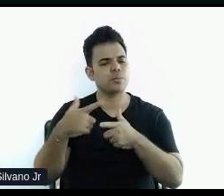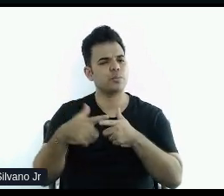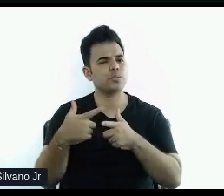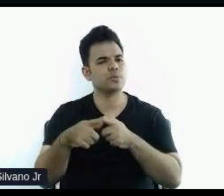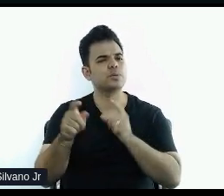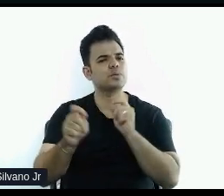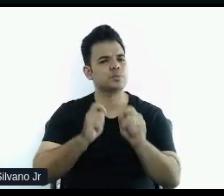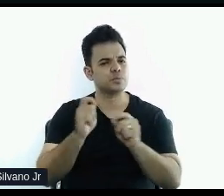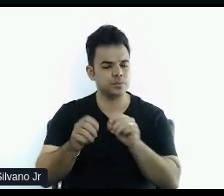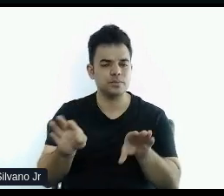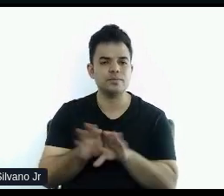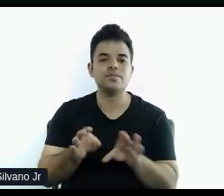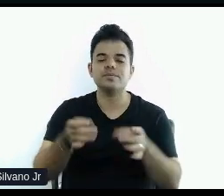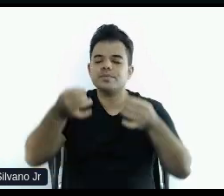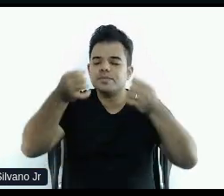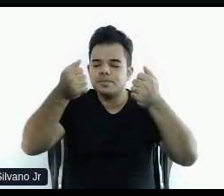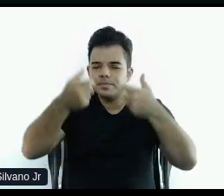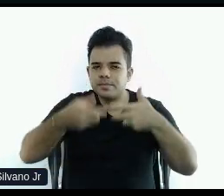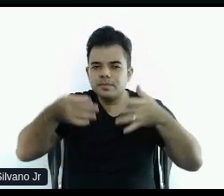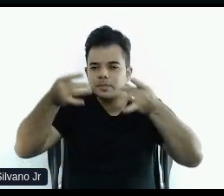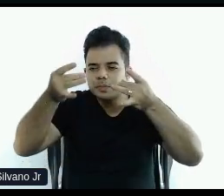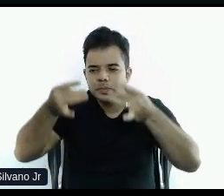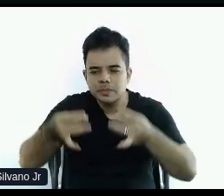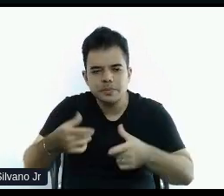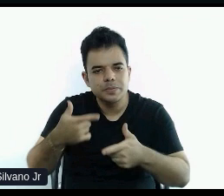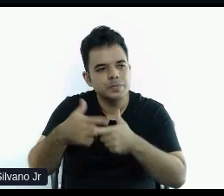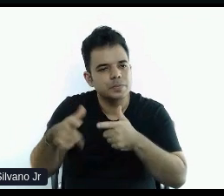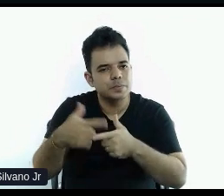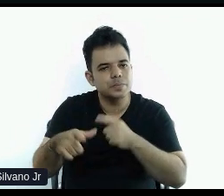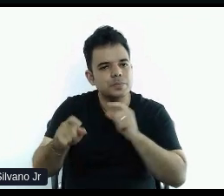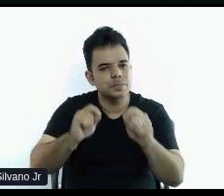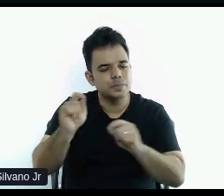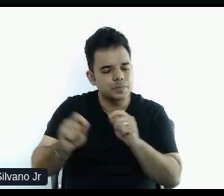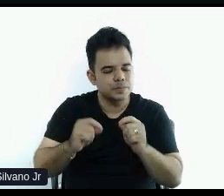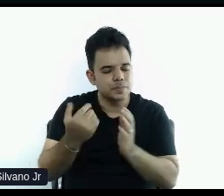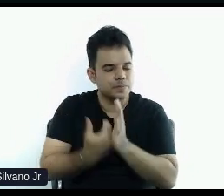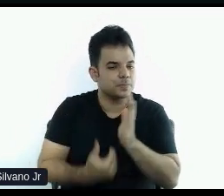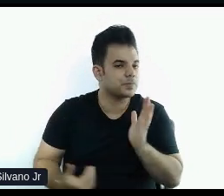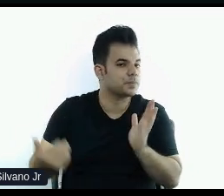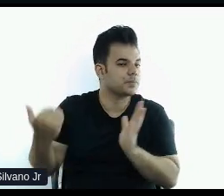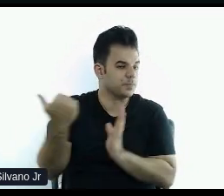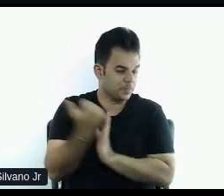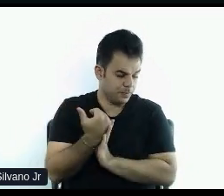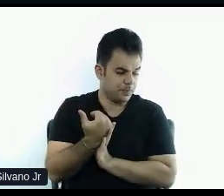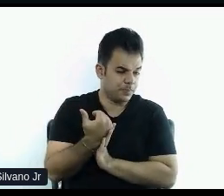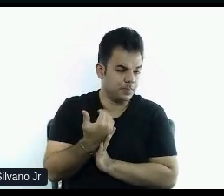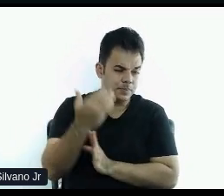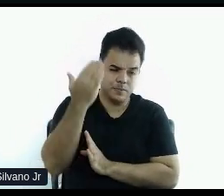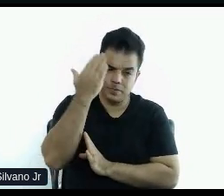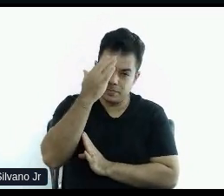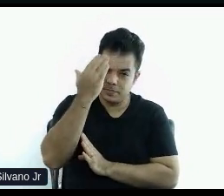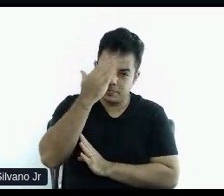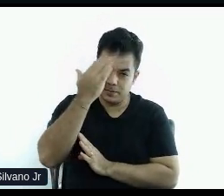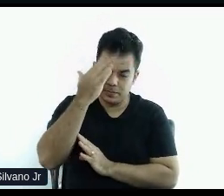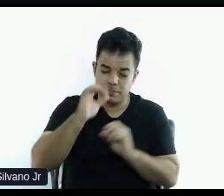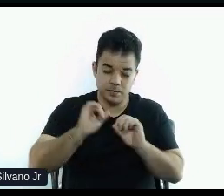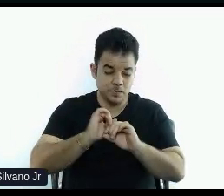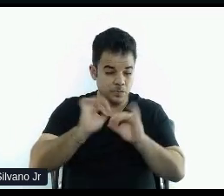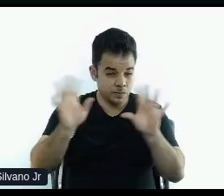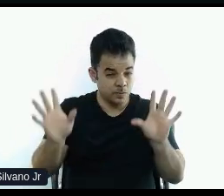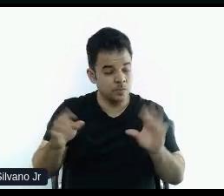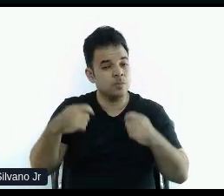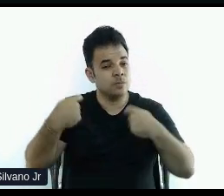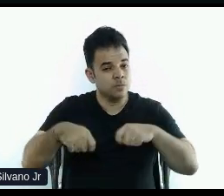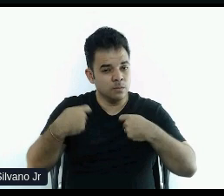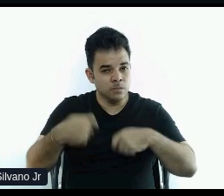a descrição que a gente tem desse problema? E um pouco mais de detalhes para a gente entender, na hora de recomendar, a gente conseguir